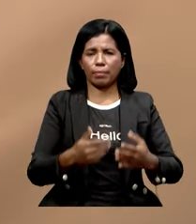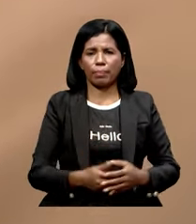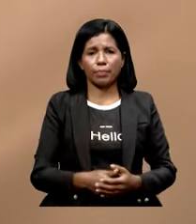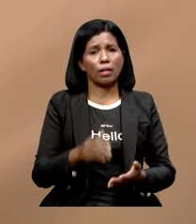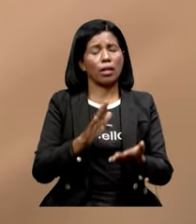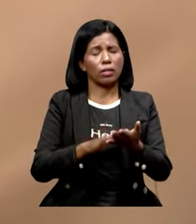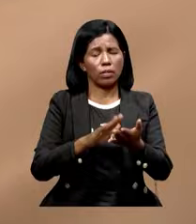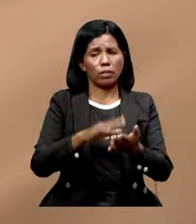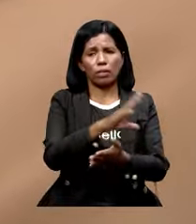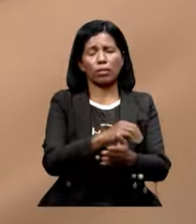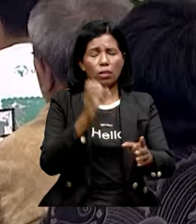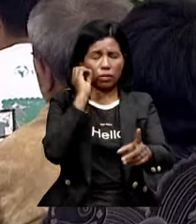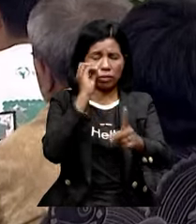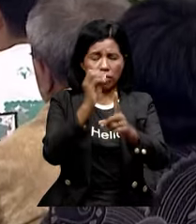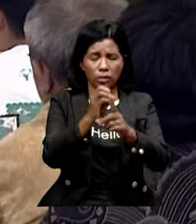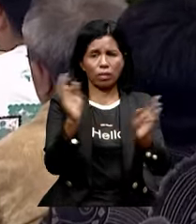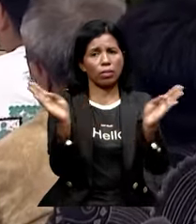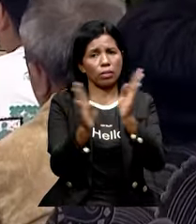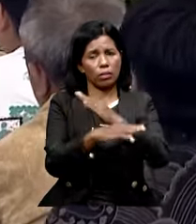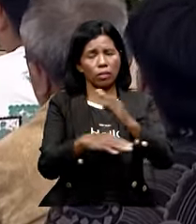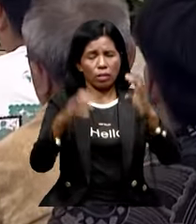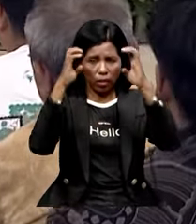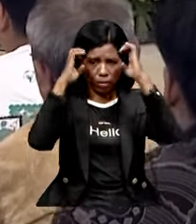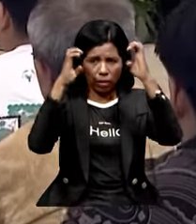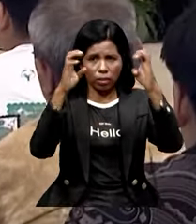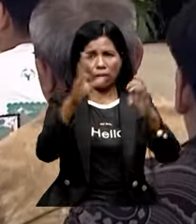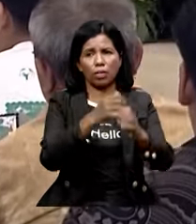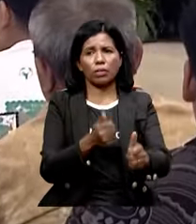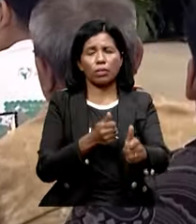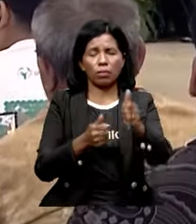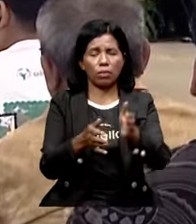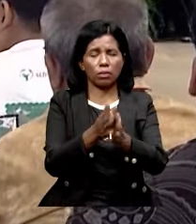Escolas ocorrentes no objetivo, mas que transforma sistema de educação, tua